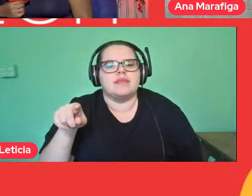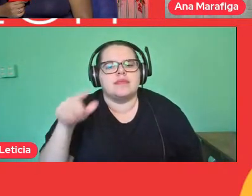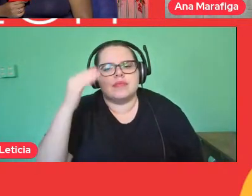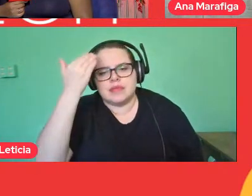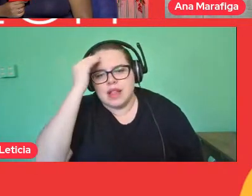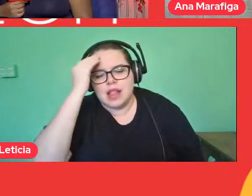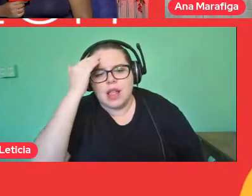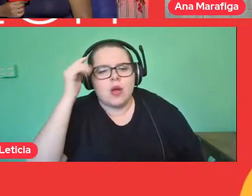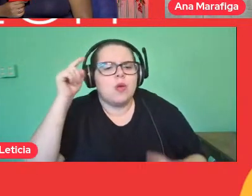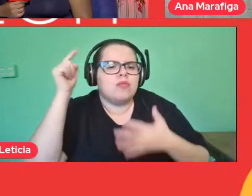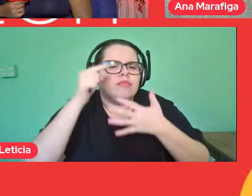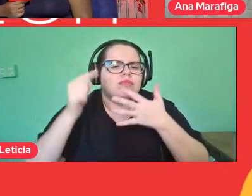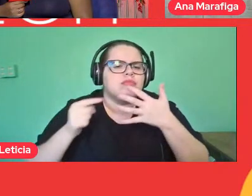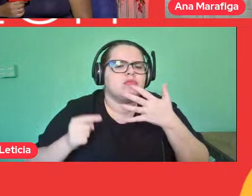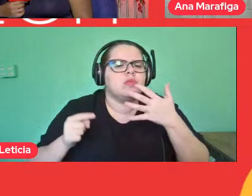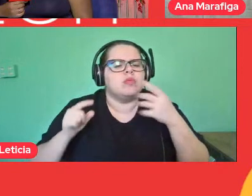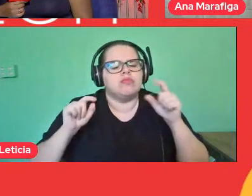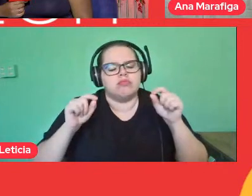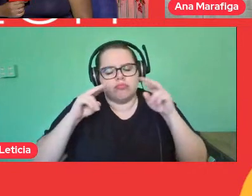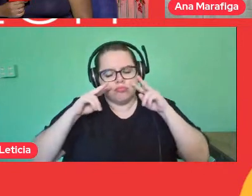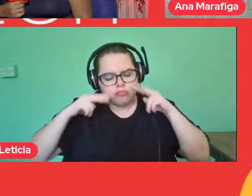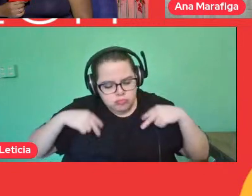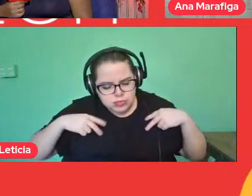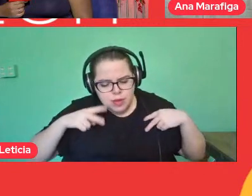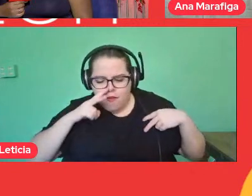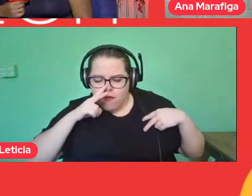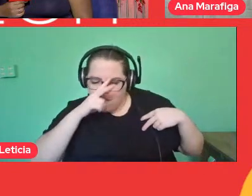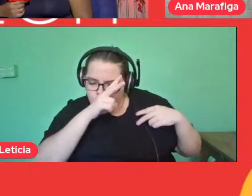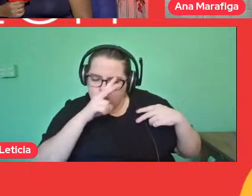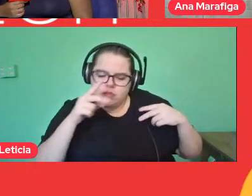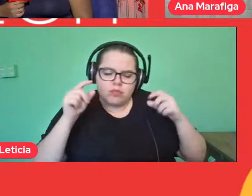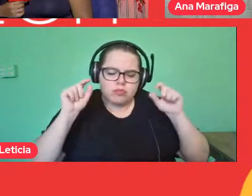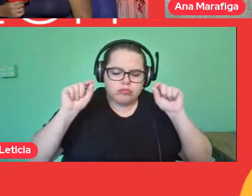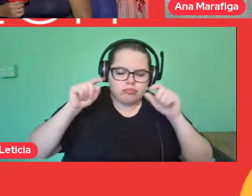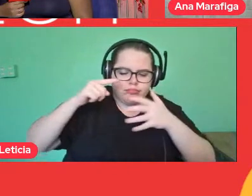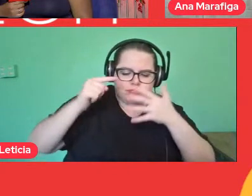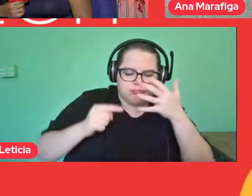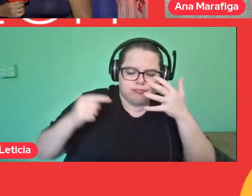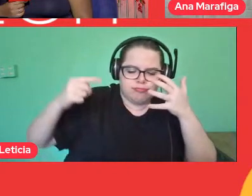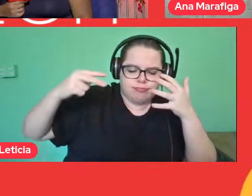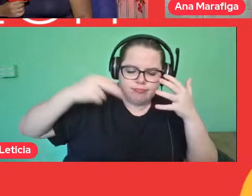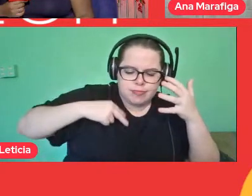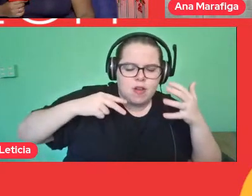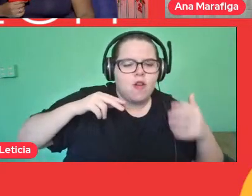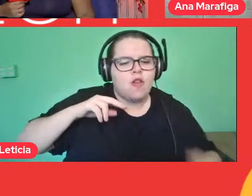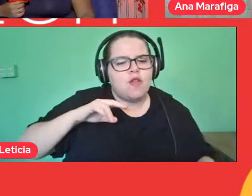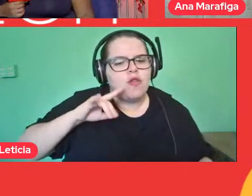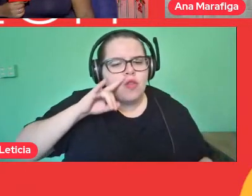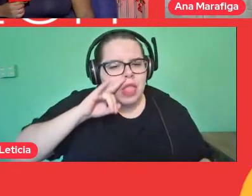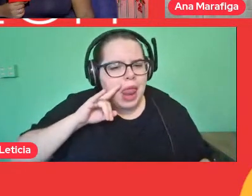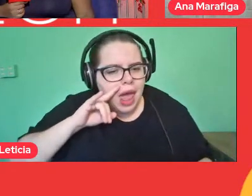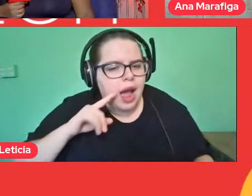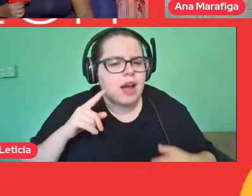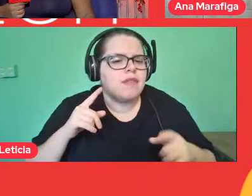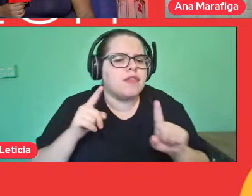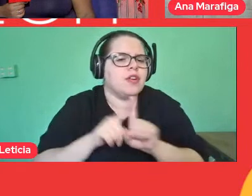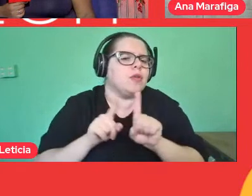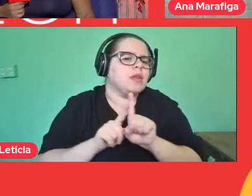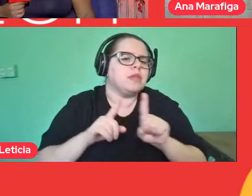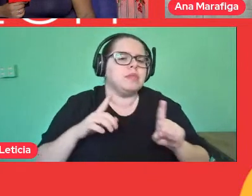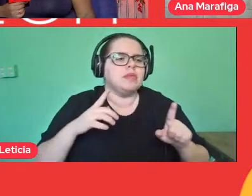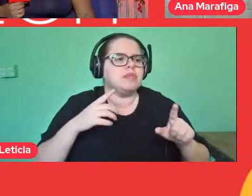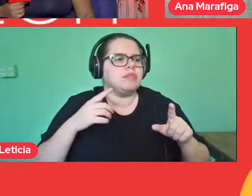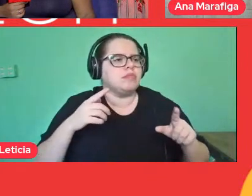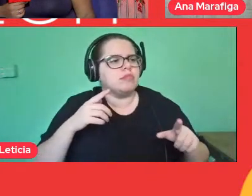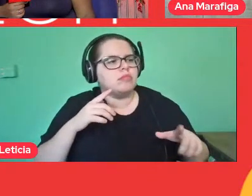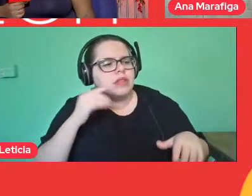entenderem quais são as suas forças, quais são as suas vulnerabilidades e buscar uma rede de apoio